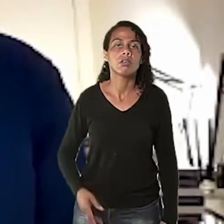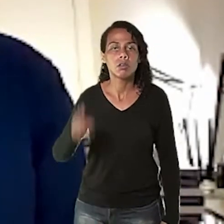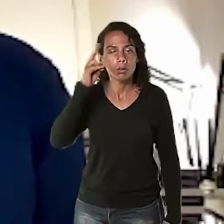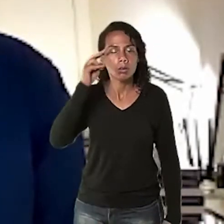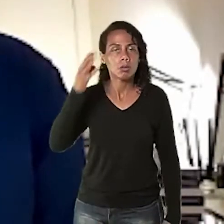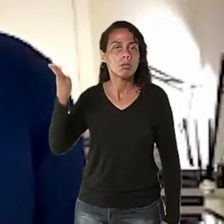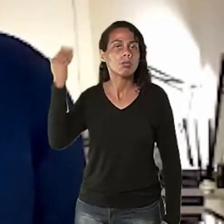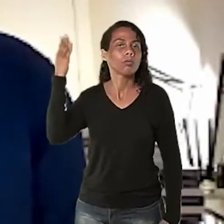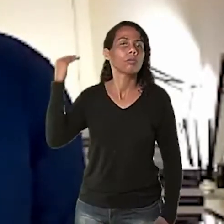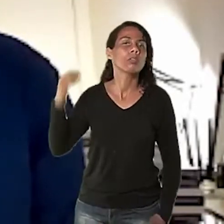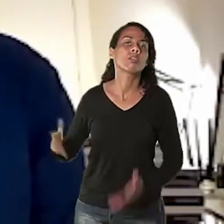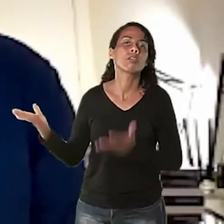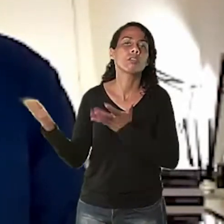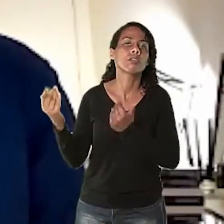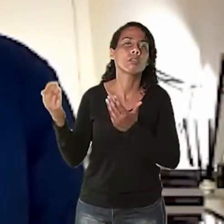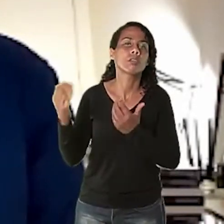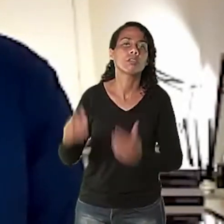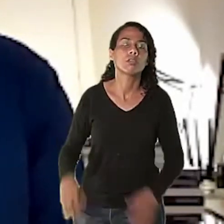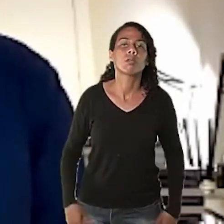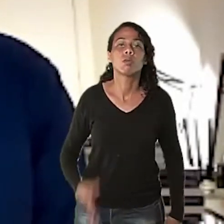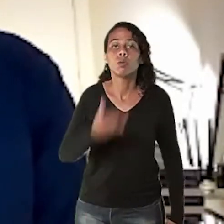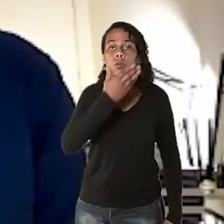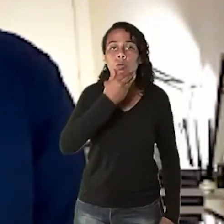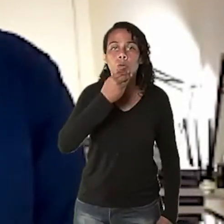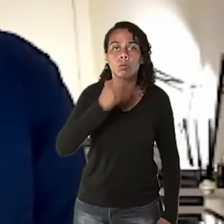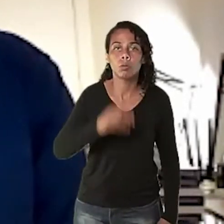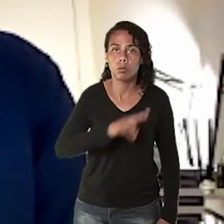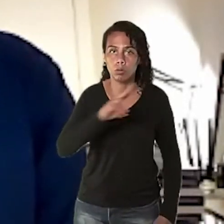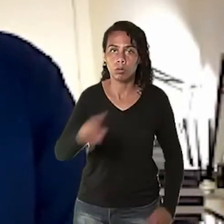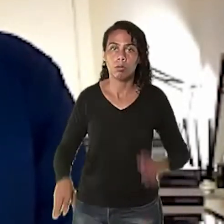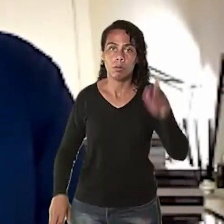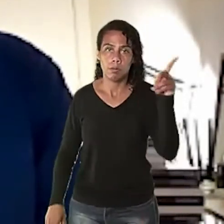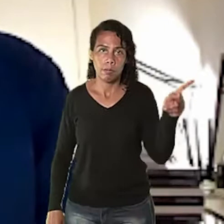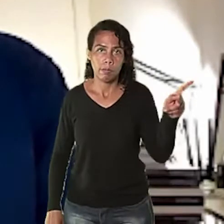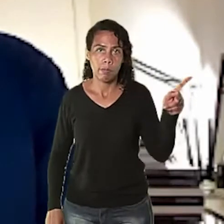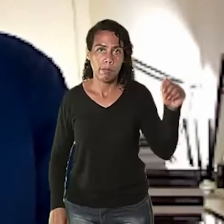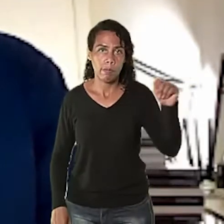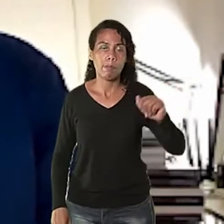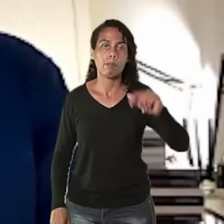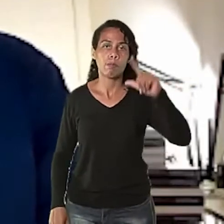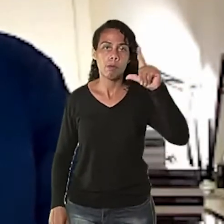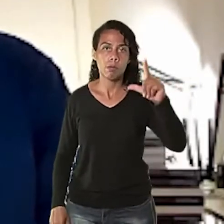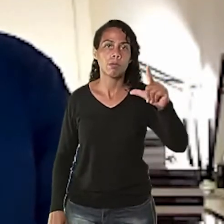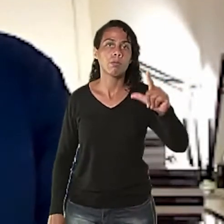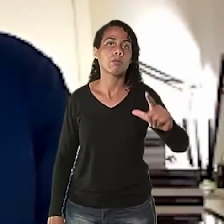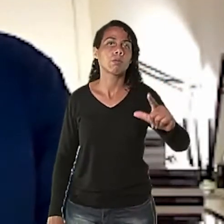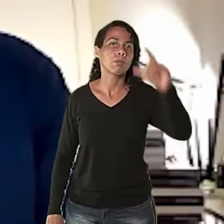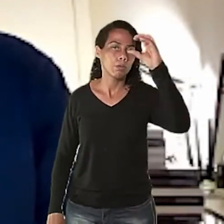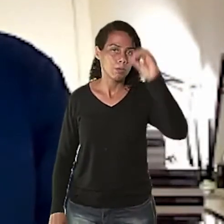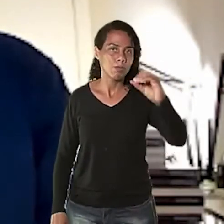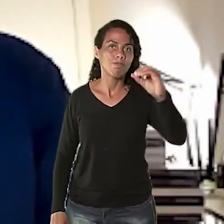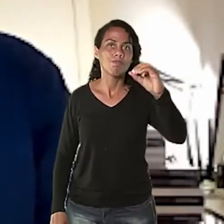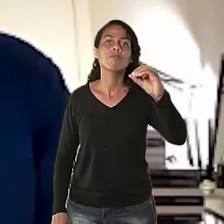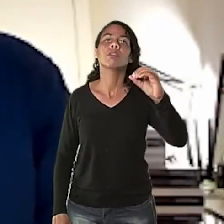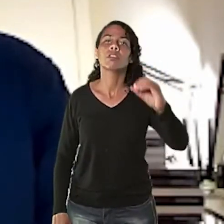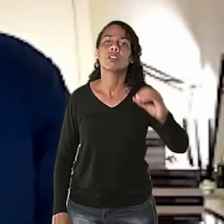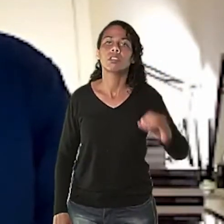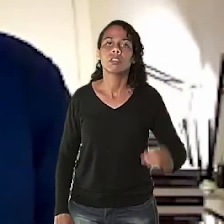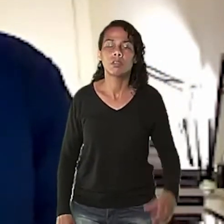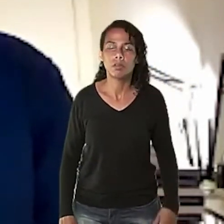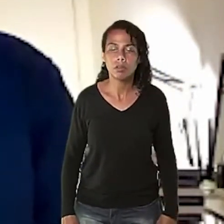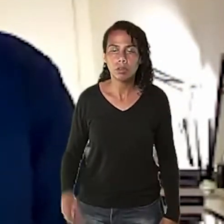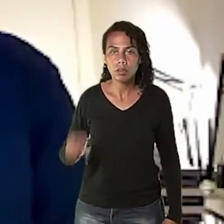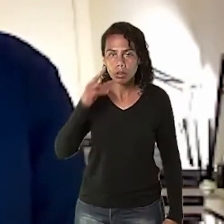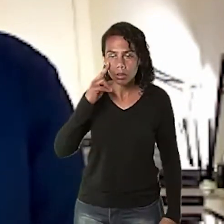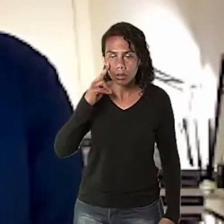Paulo Francis, eu era apaixonado por ele desde criança, vendo ele falando na televisão. E depois eu fui ganhando algum tipo de consciência social e comecei a discordar e ter raiva